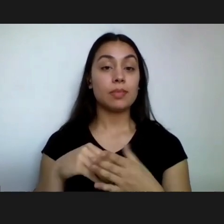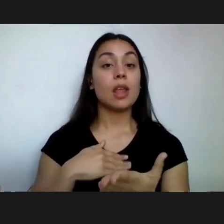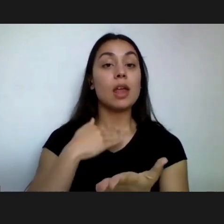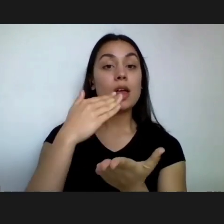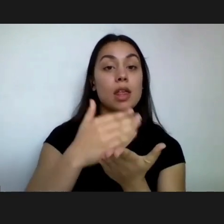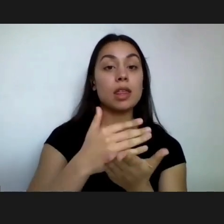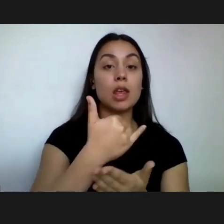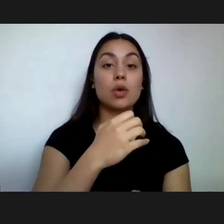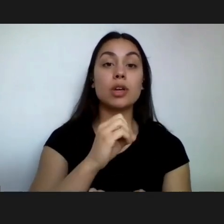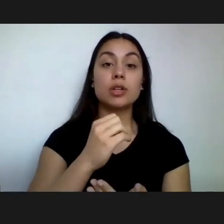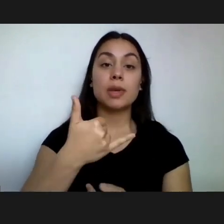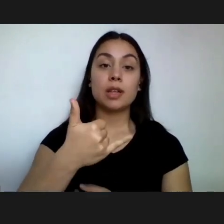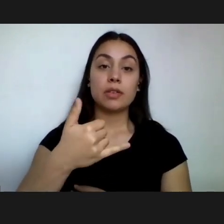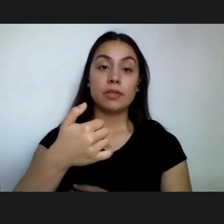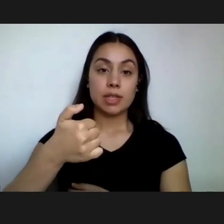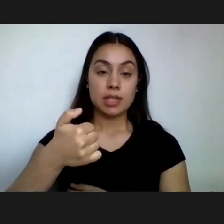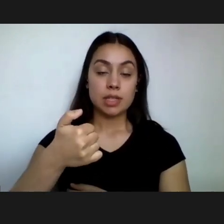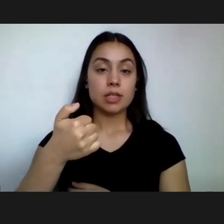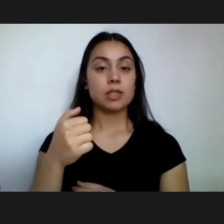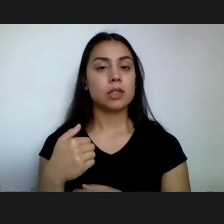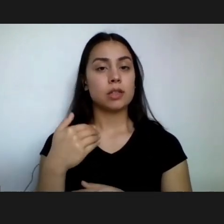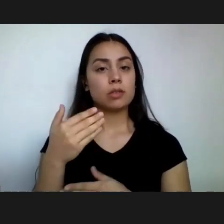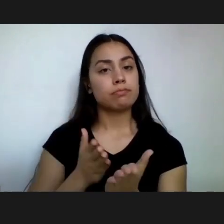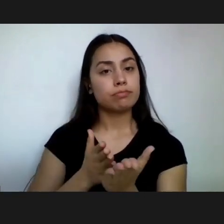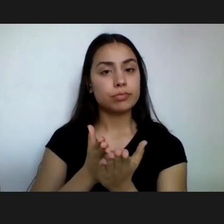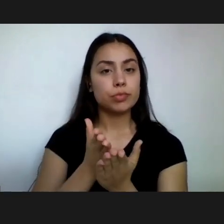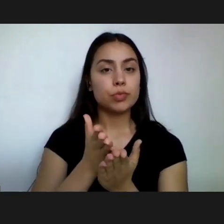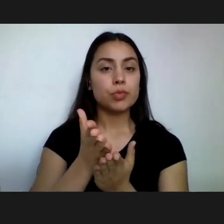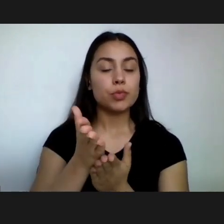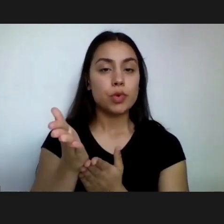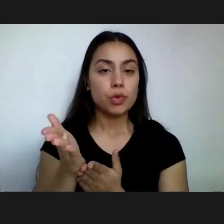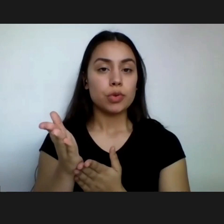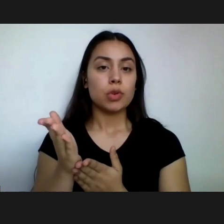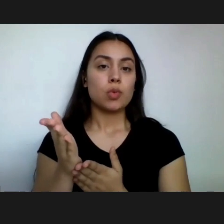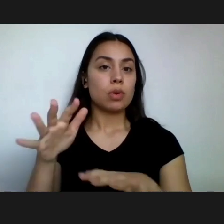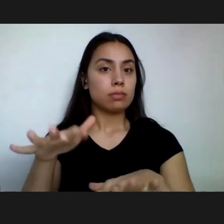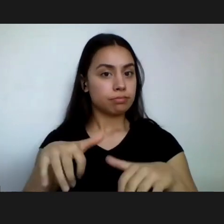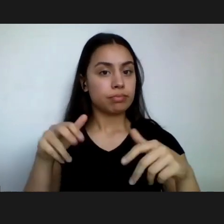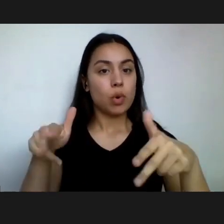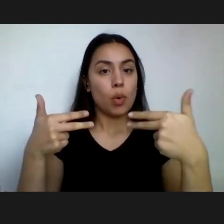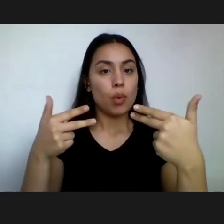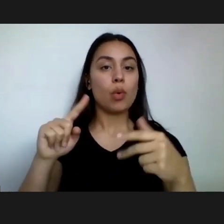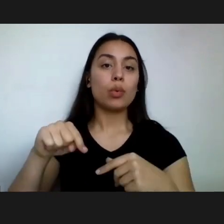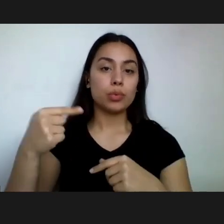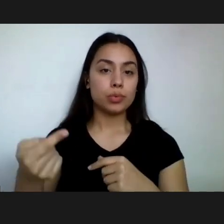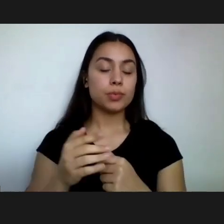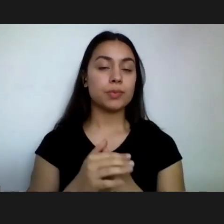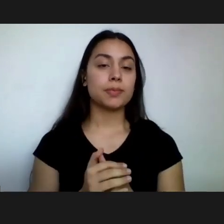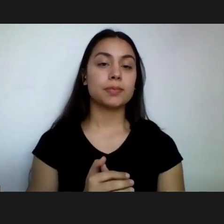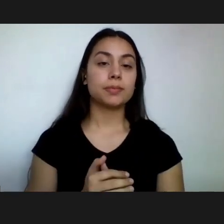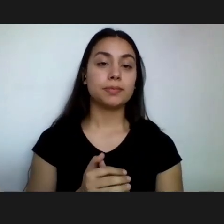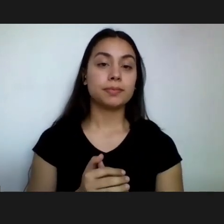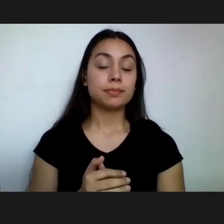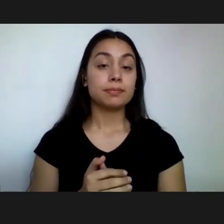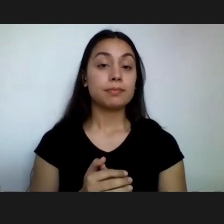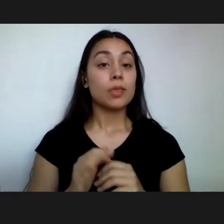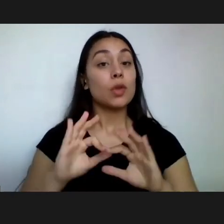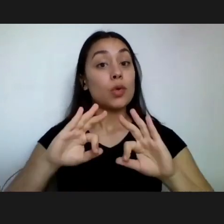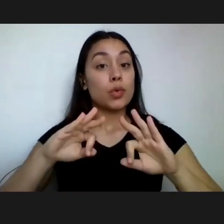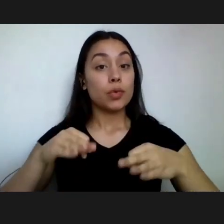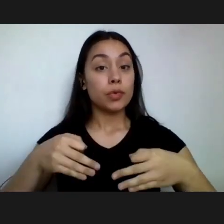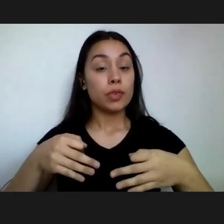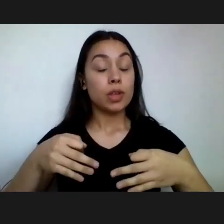2025, iremos, pois, continuar a realizar semestralmente outras iniciativas com este objetivo. E no final deste